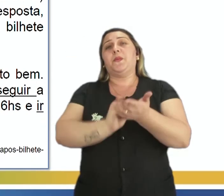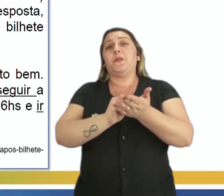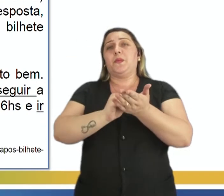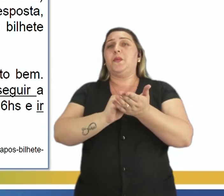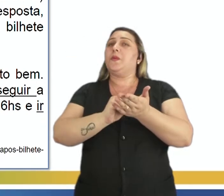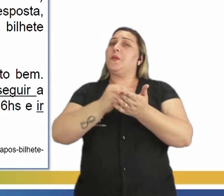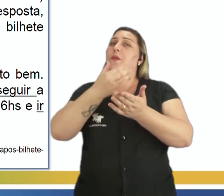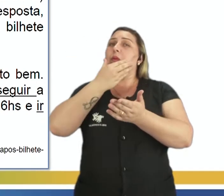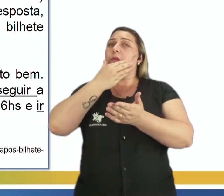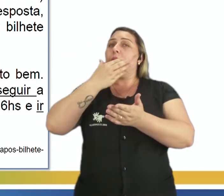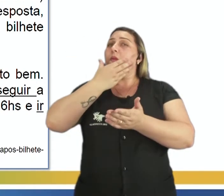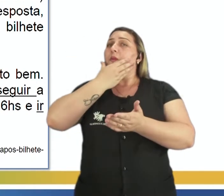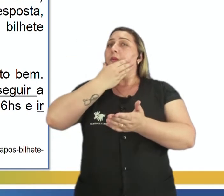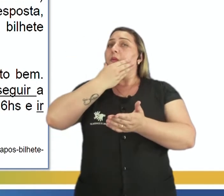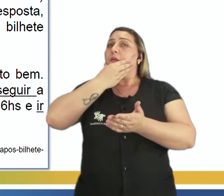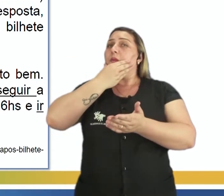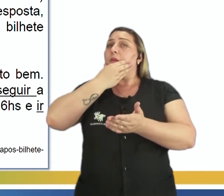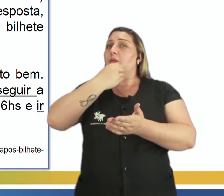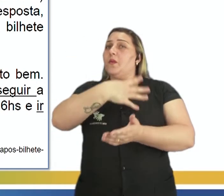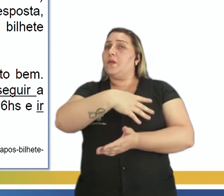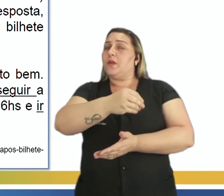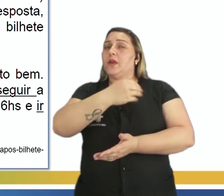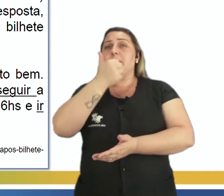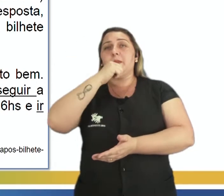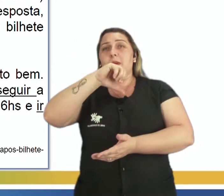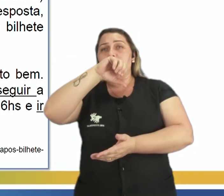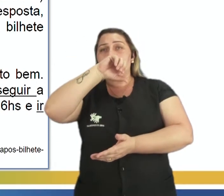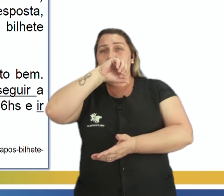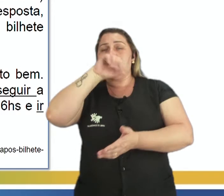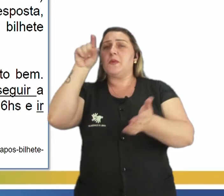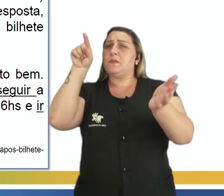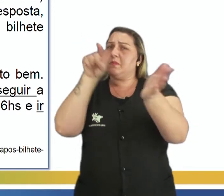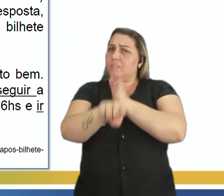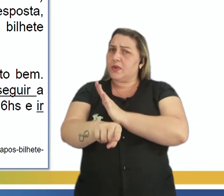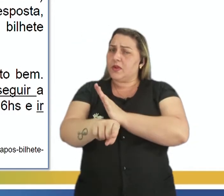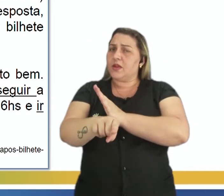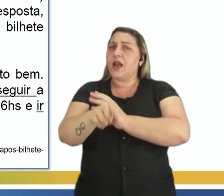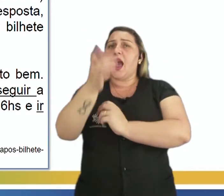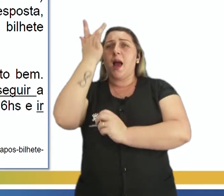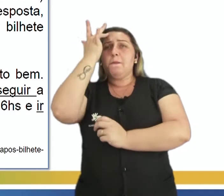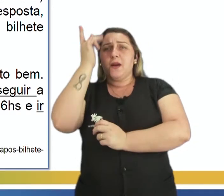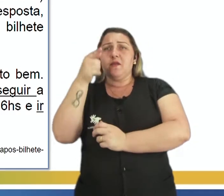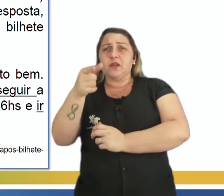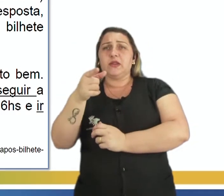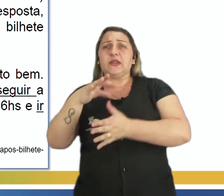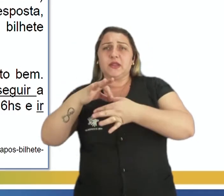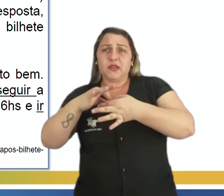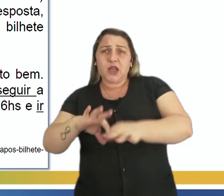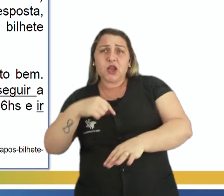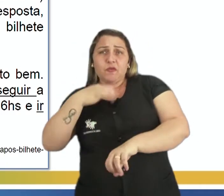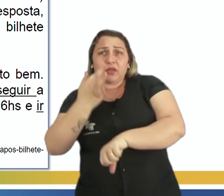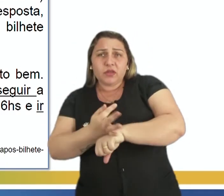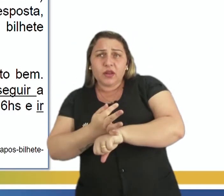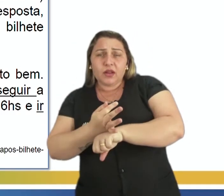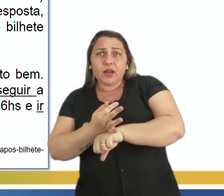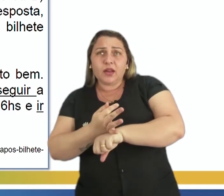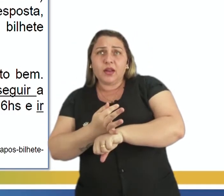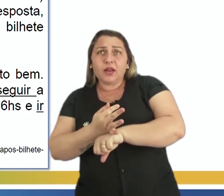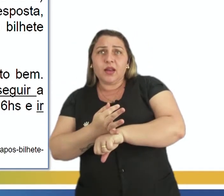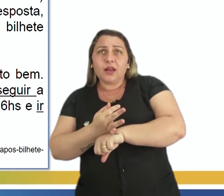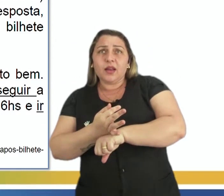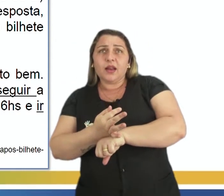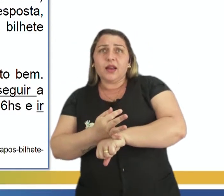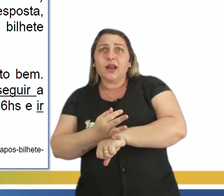filho. Mamãe, este recado é para lhe fazer uma pergunta. Amanhã você me autoriza a faltar?